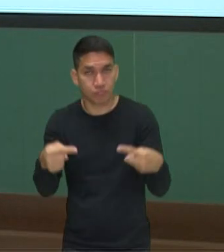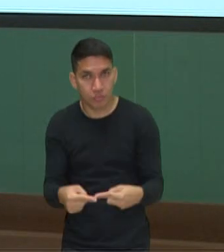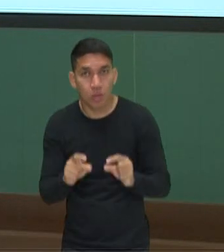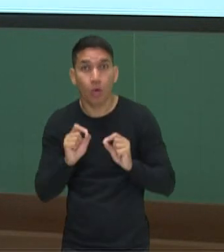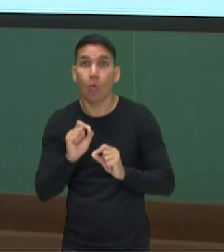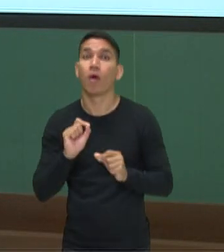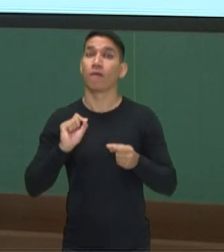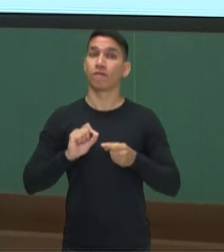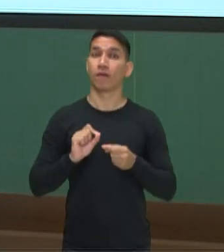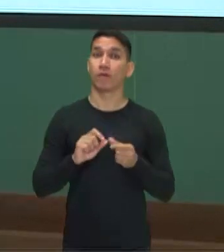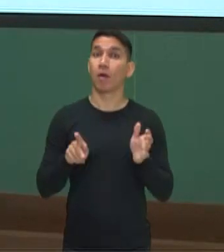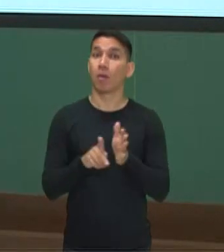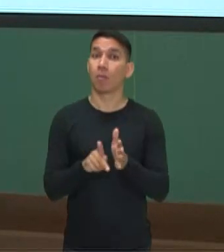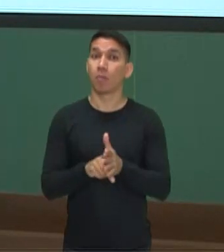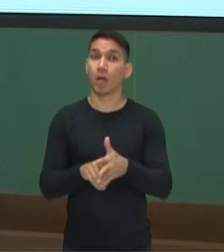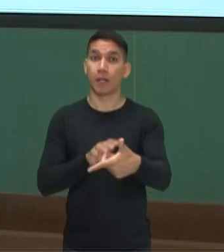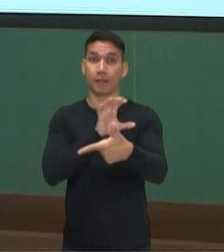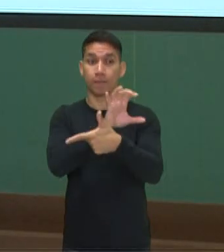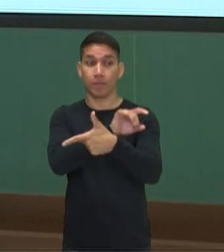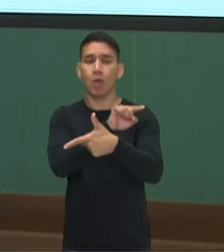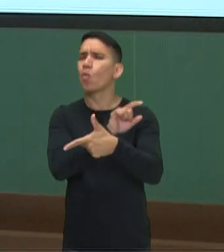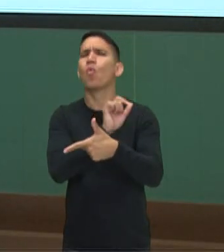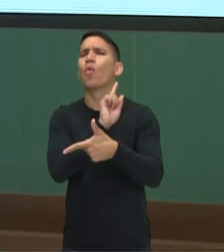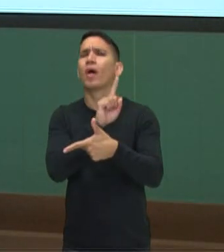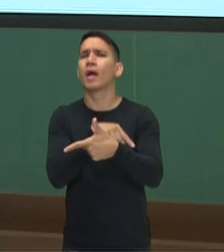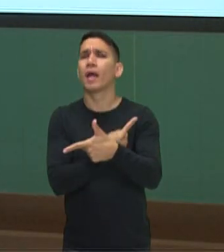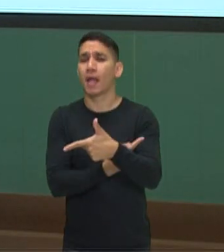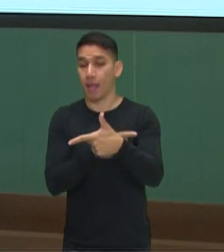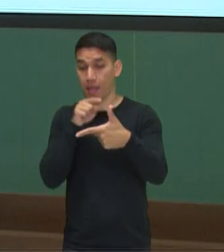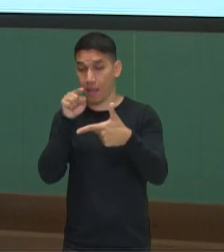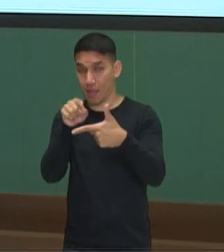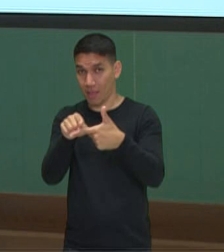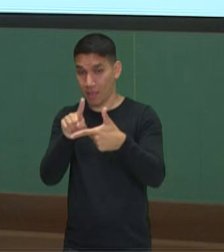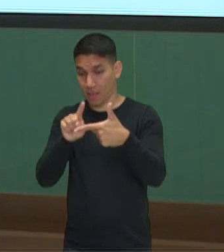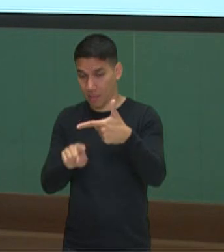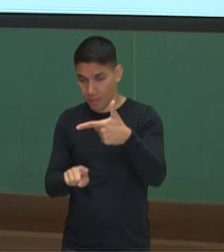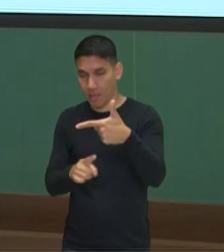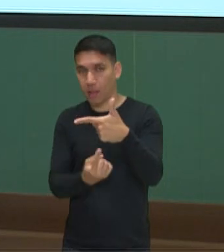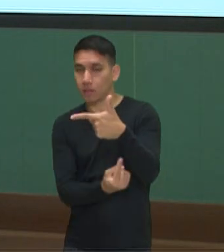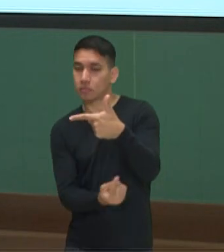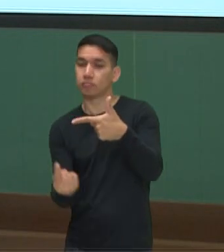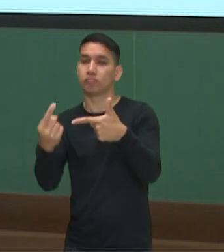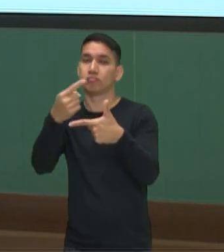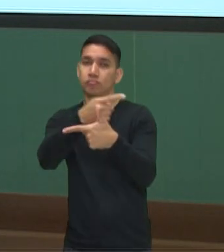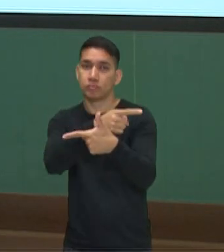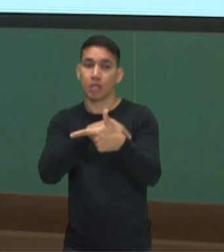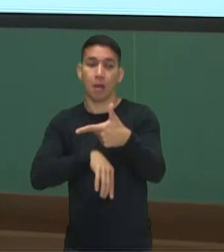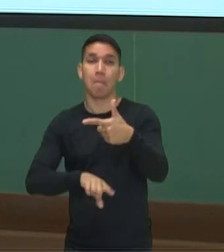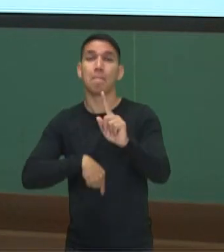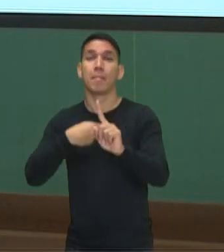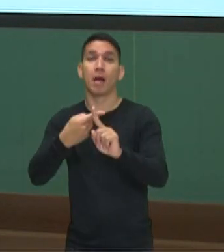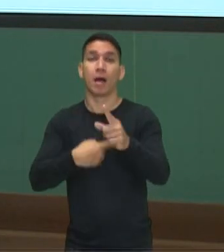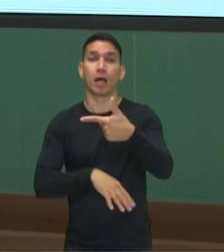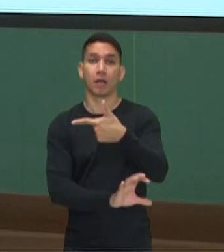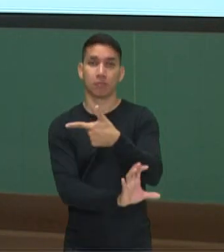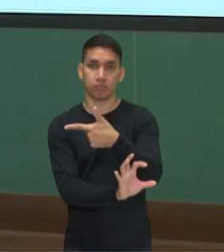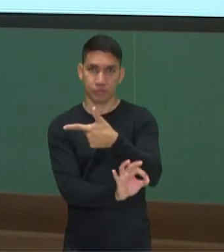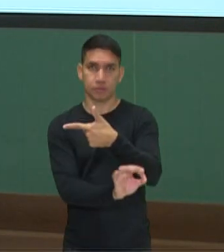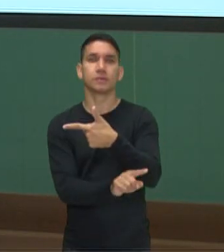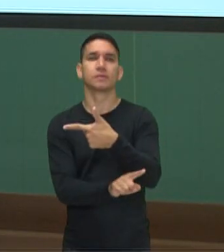que o dividendo é igual ao quociente vezes o divisor mais o resto, que é a prova real que você faz e também funciona na